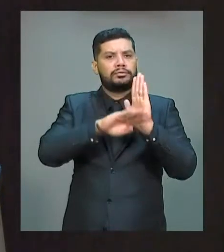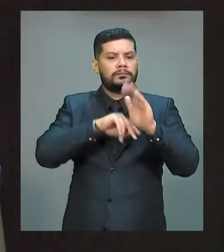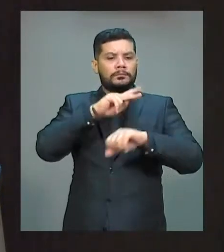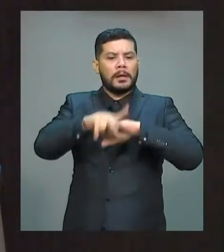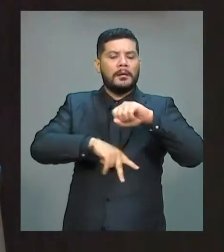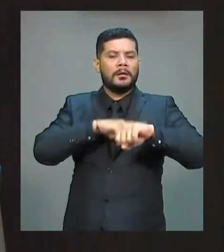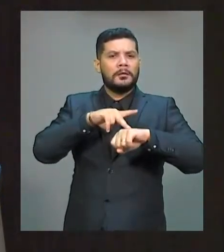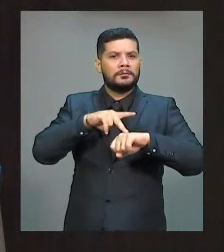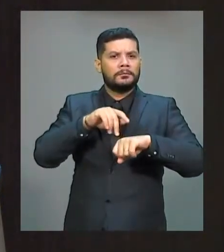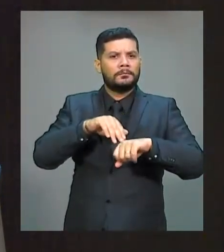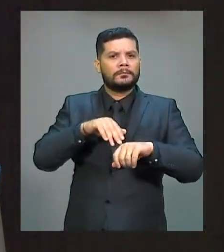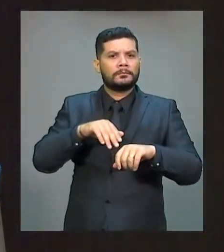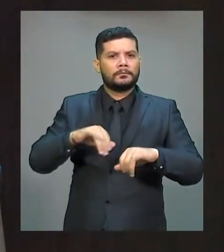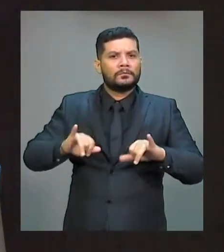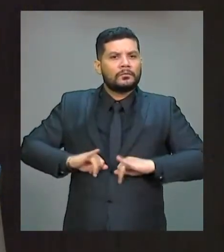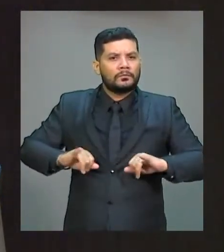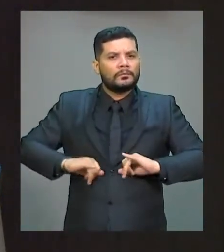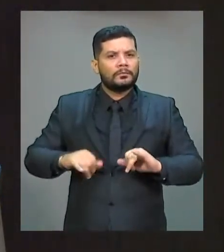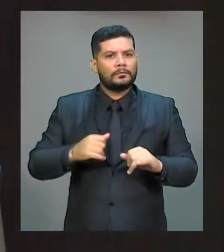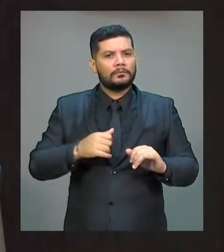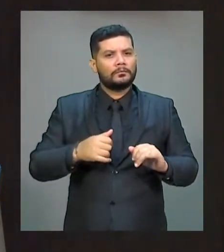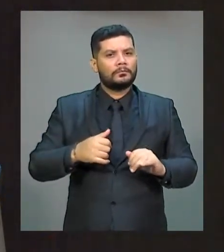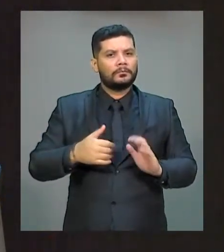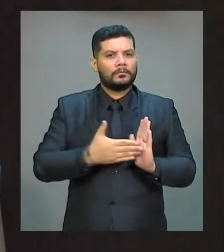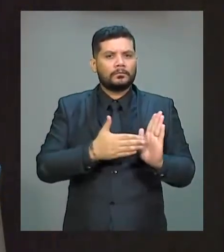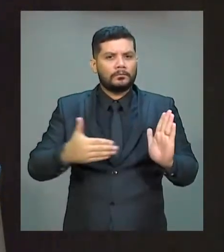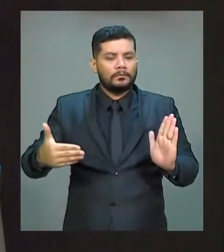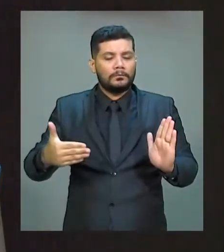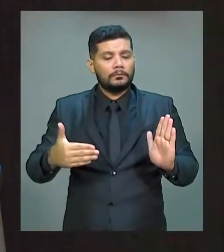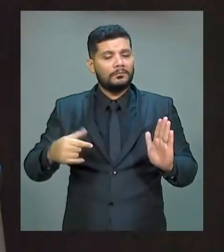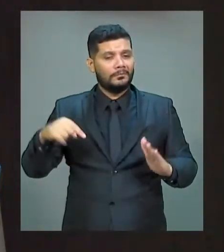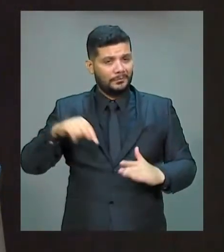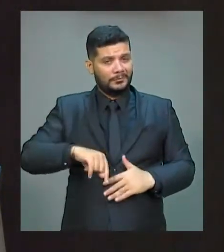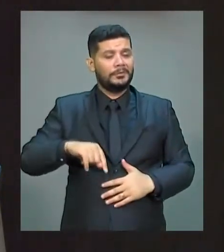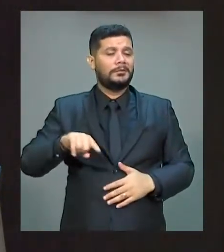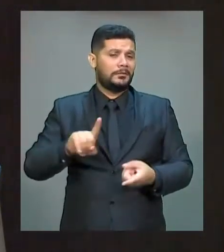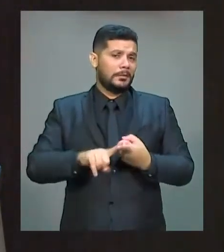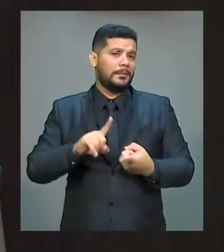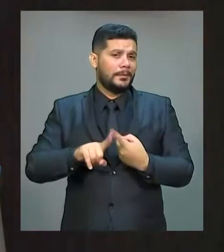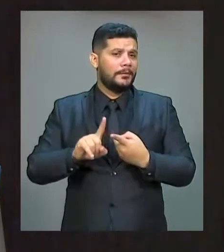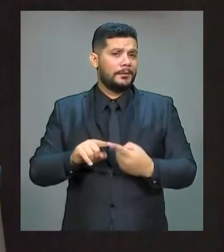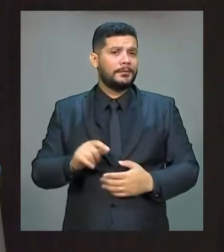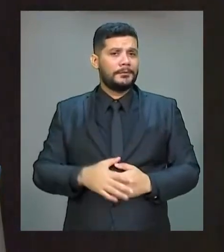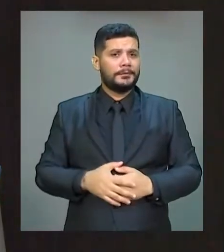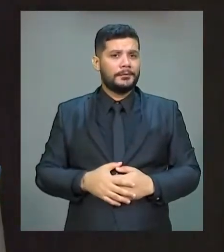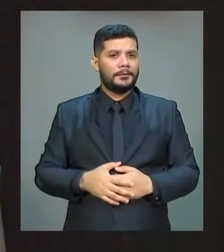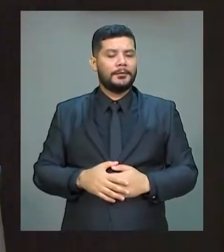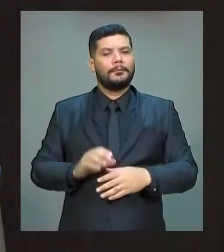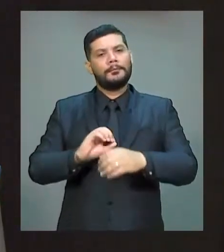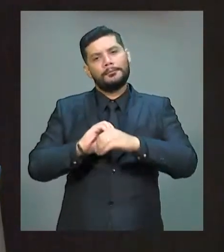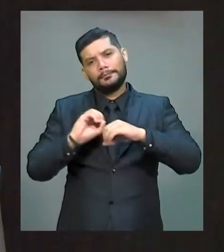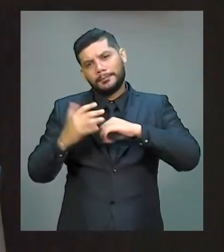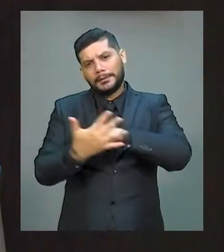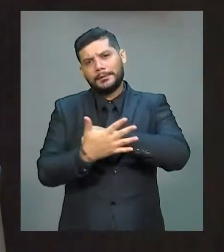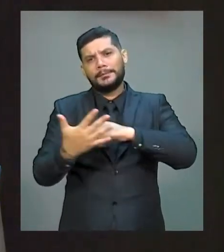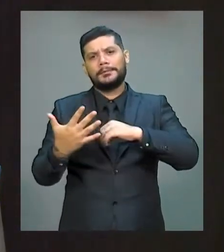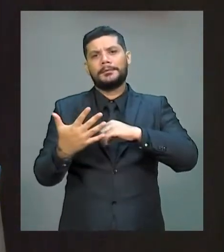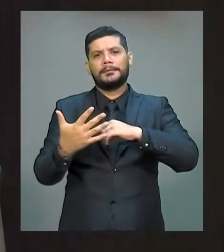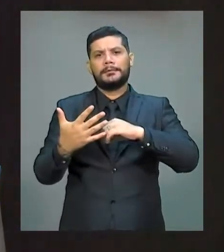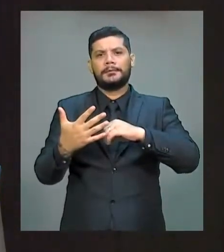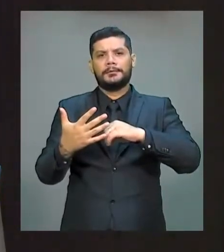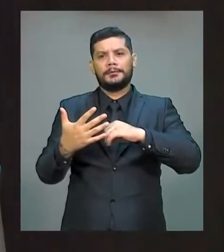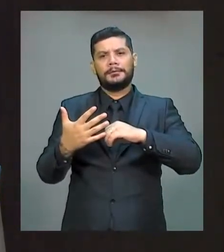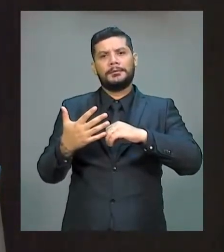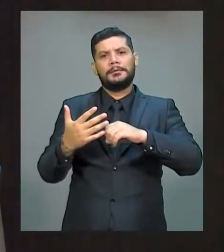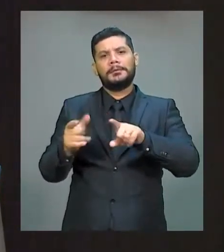fome. Não só, mas também por causa da pandemia, mas por causa de uma macroeconomia liderada pelo governo